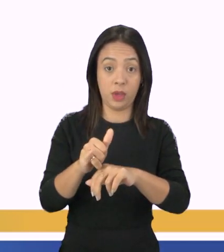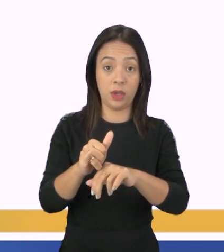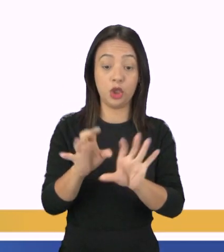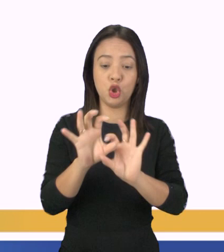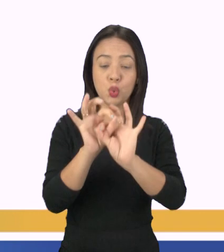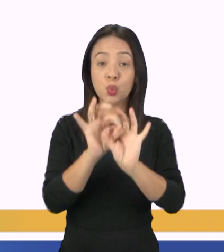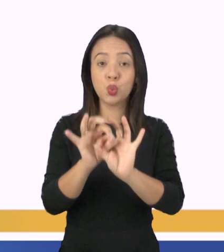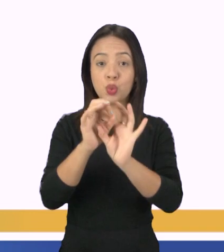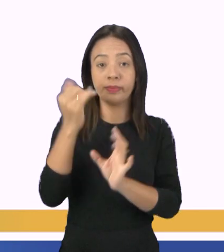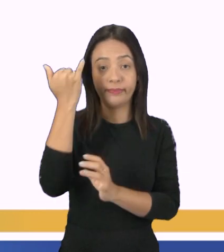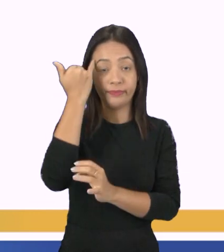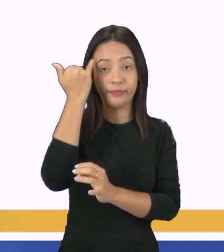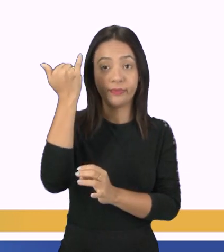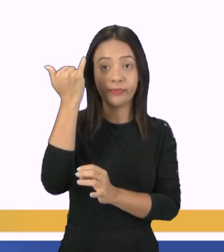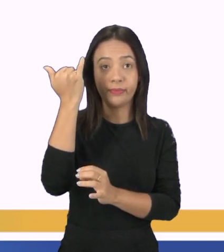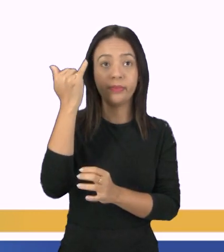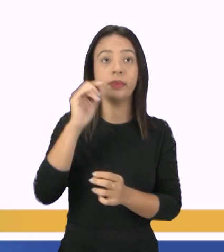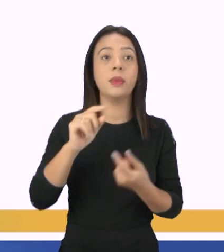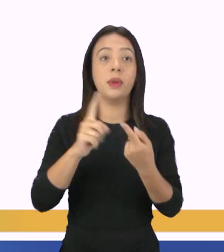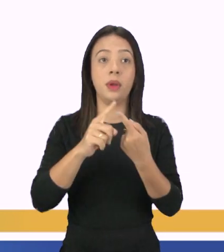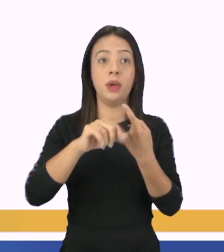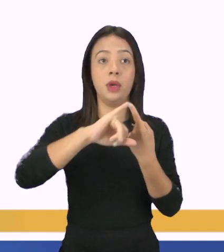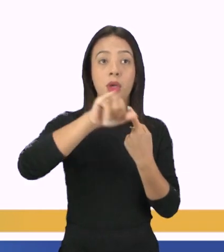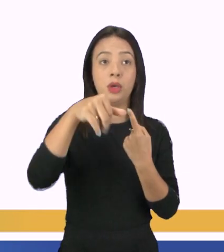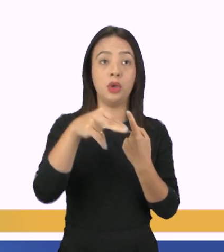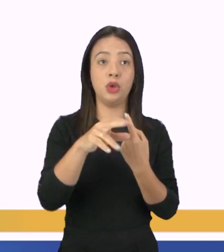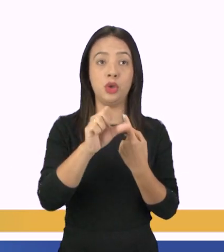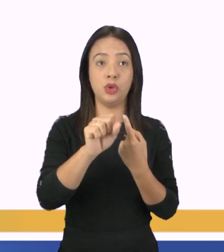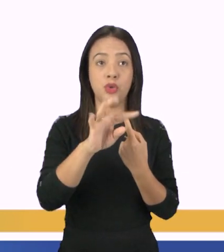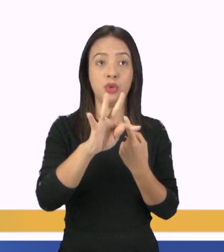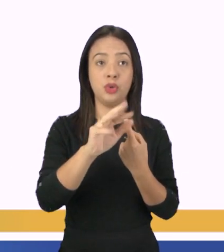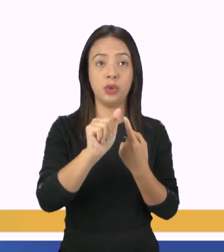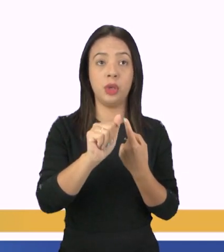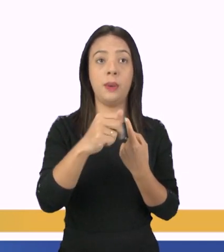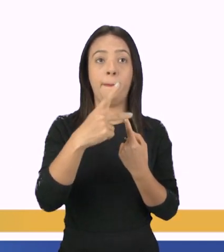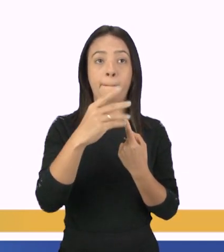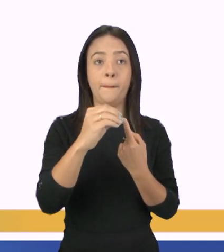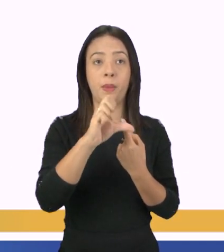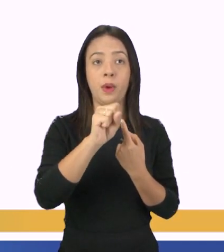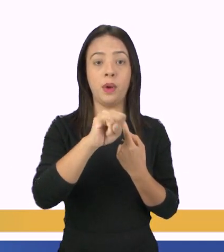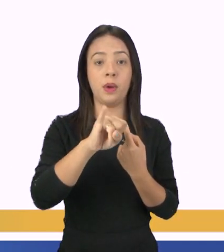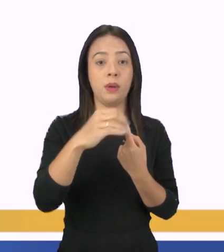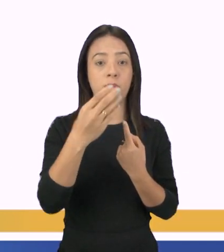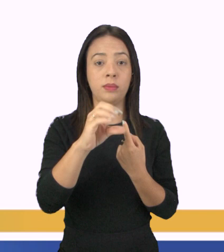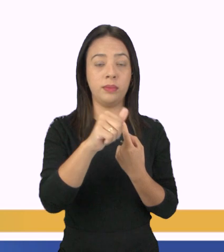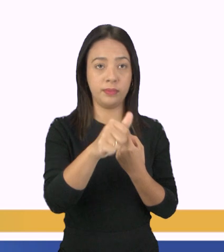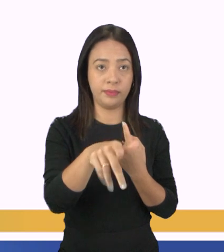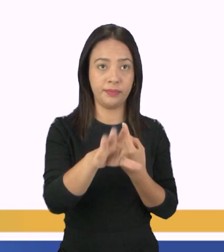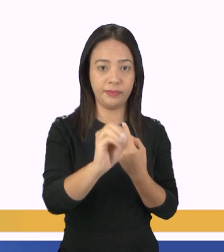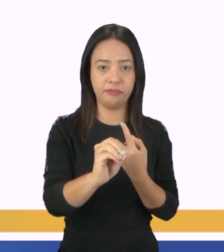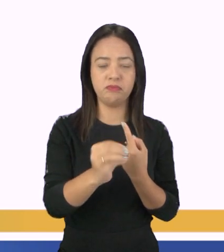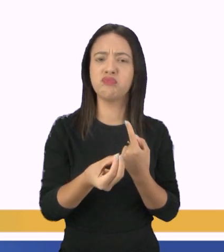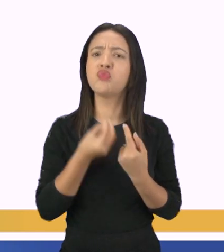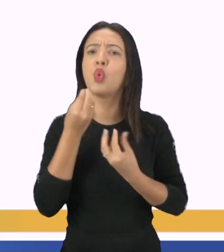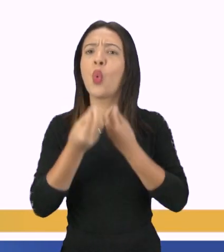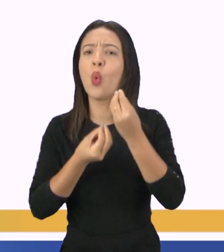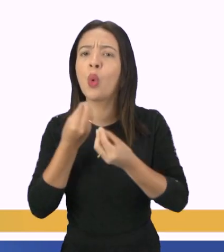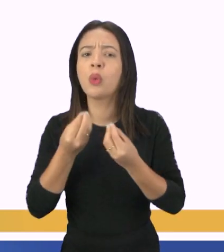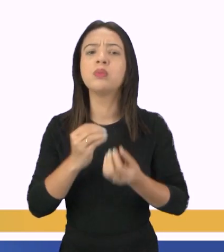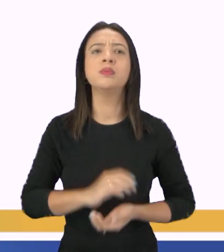encadear ideias, que é a justaposição e a conexão. Vamos lá. Encadeamento de ideias por